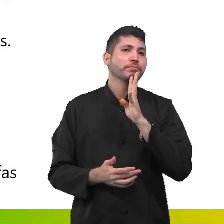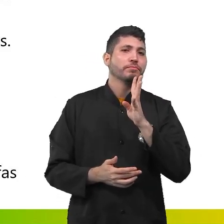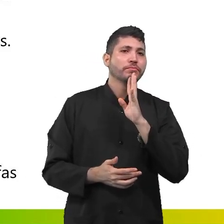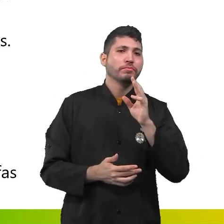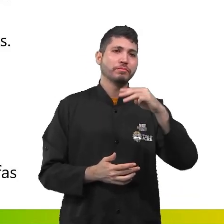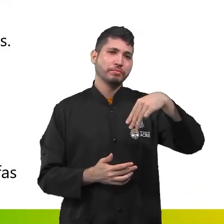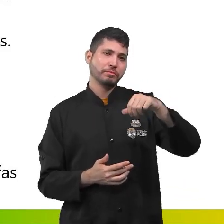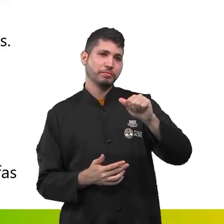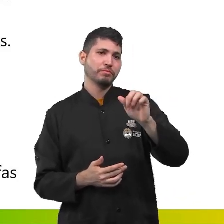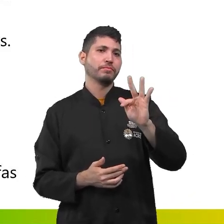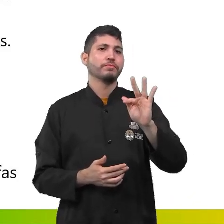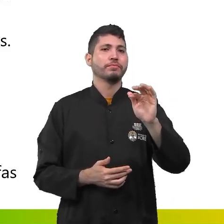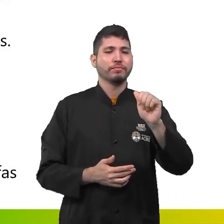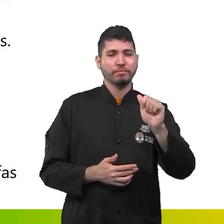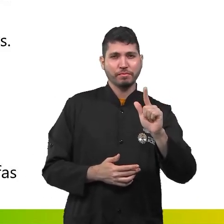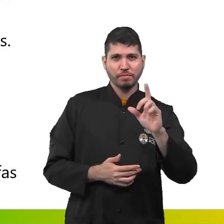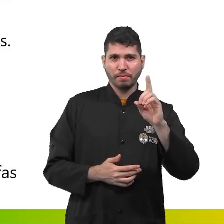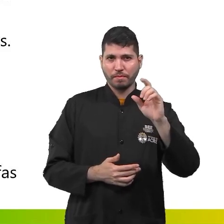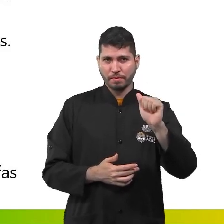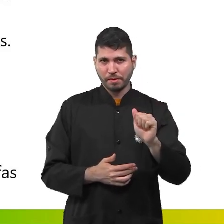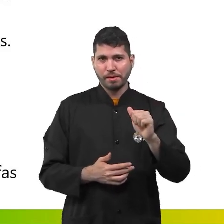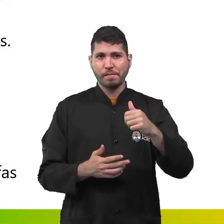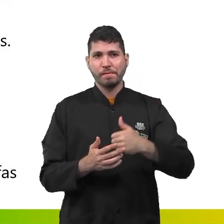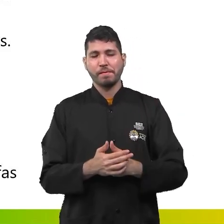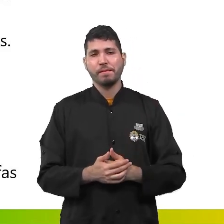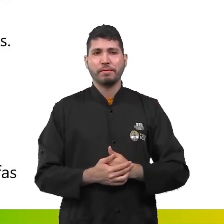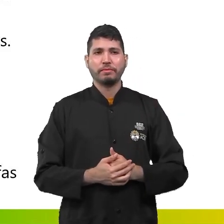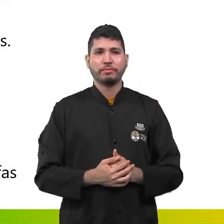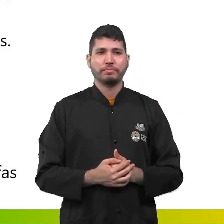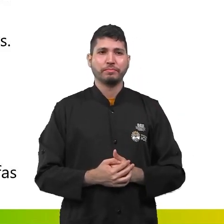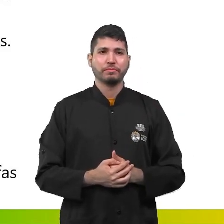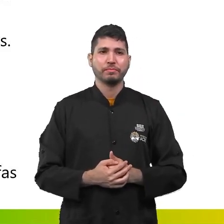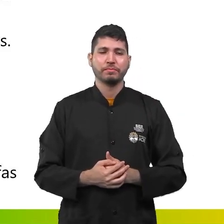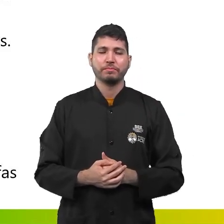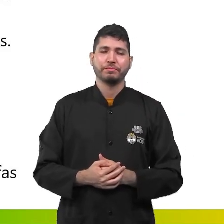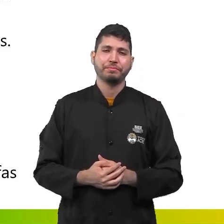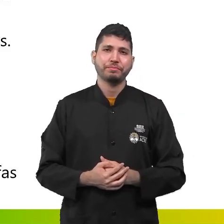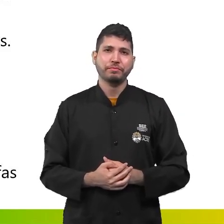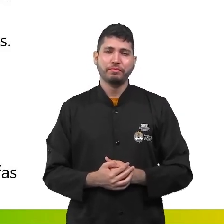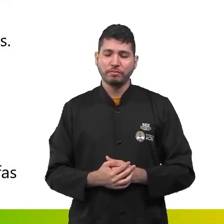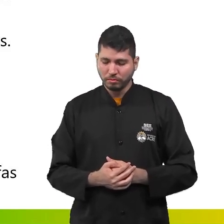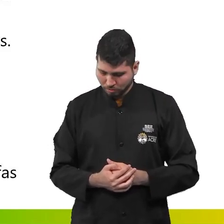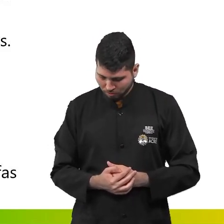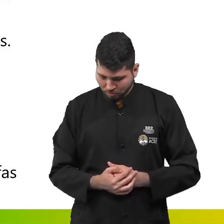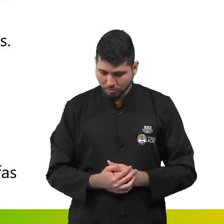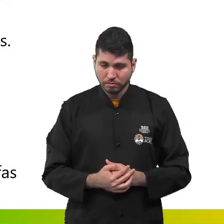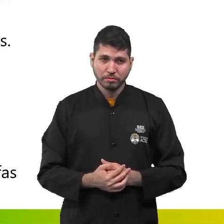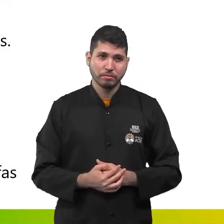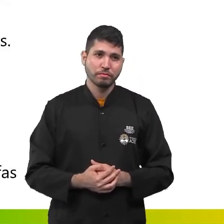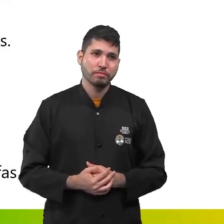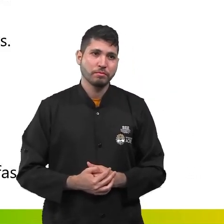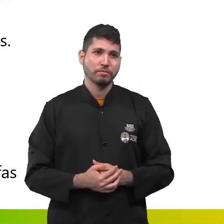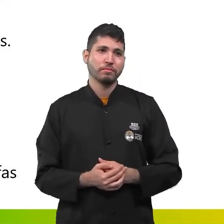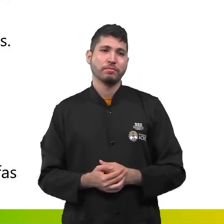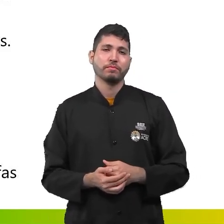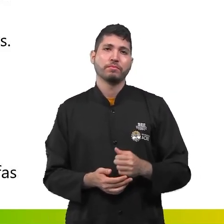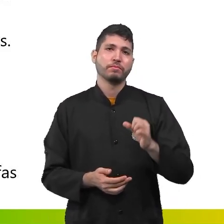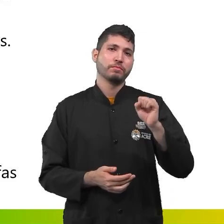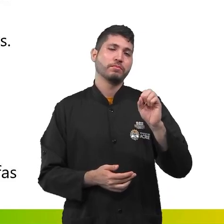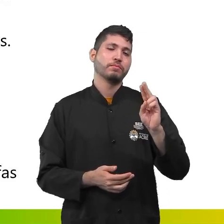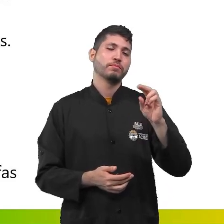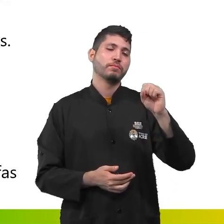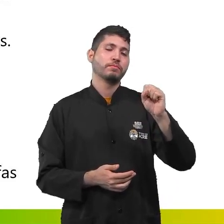de Argentina, ya, que tem o espanhol como língua oficial. Então, Susanita disse,